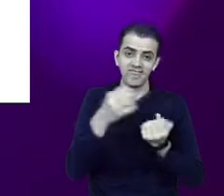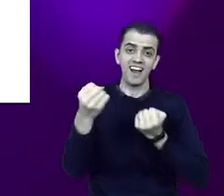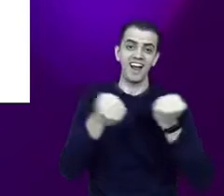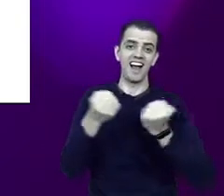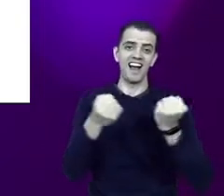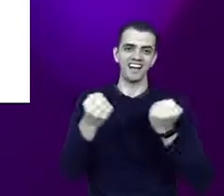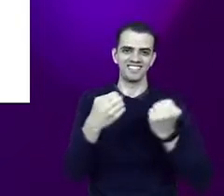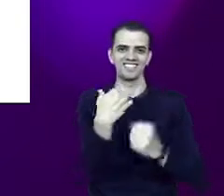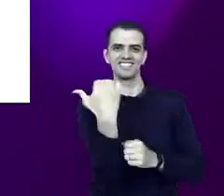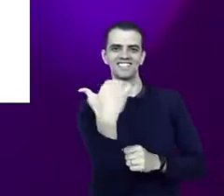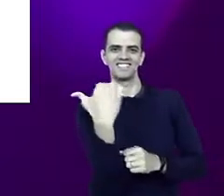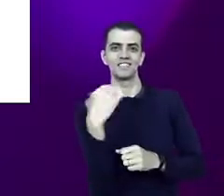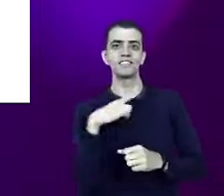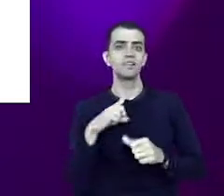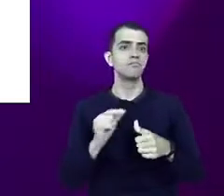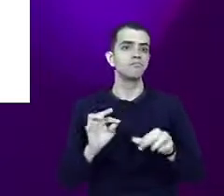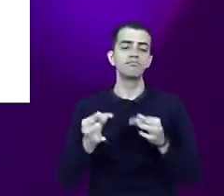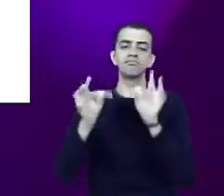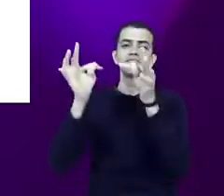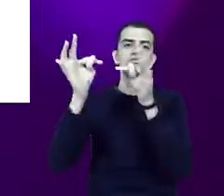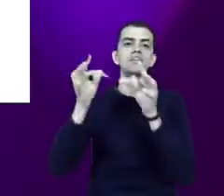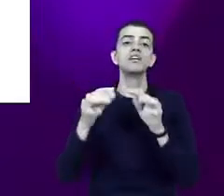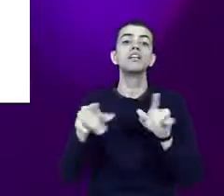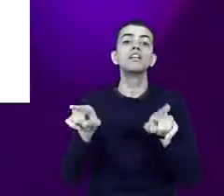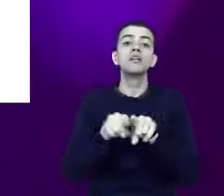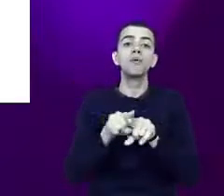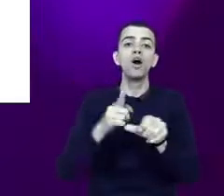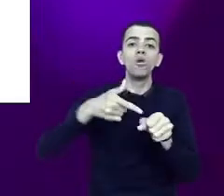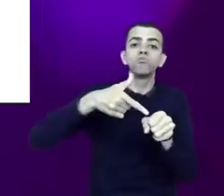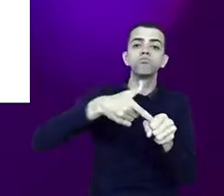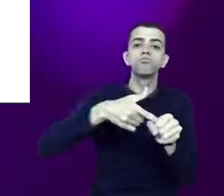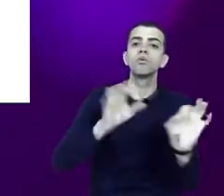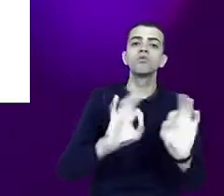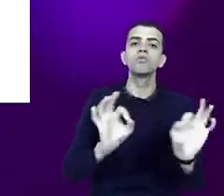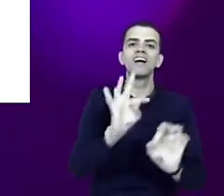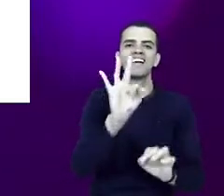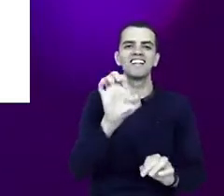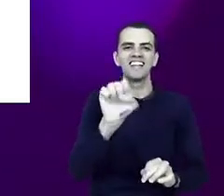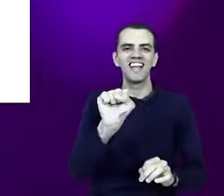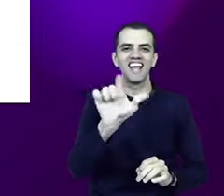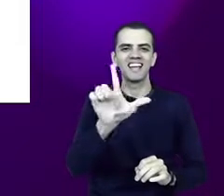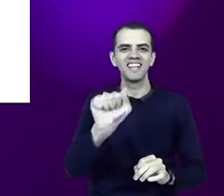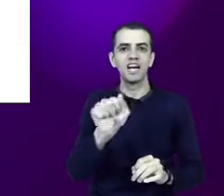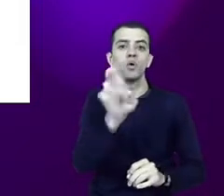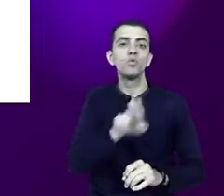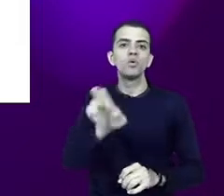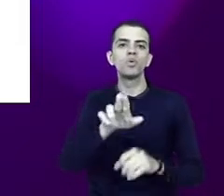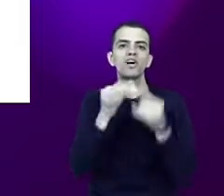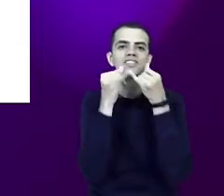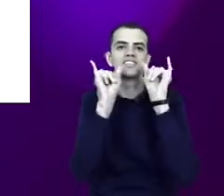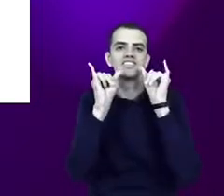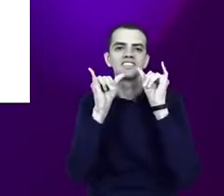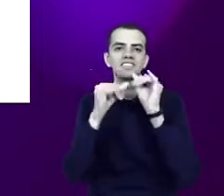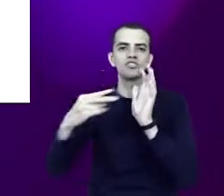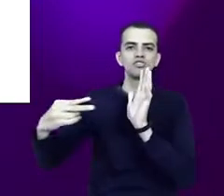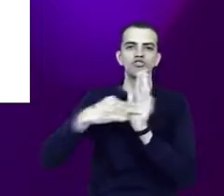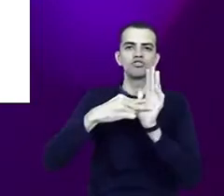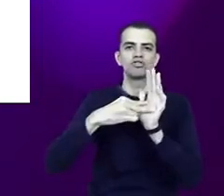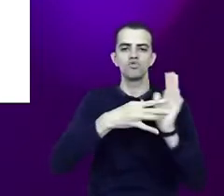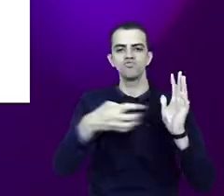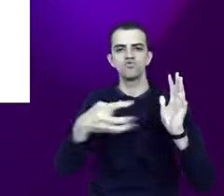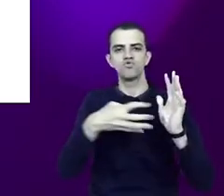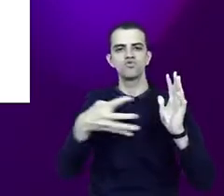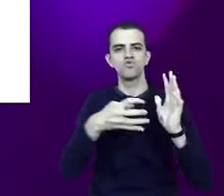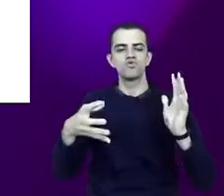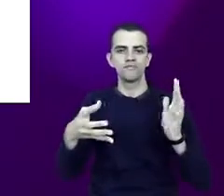com inovação tecnológica energética, né? Você vê a Tesla, o tanto que cresce, e na ortopedia não teria como ser